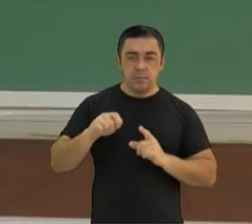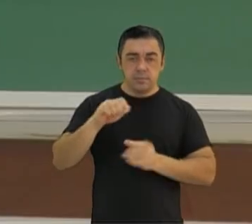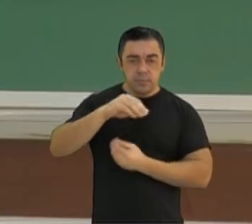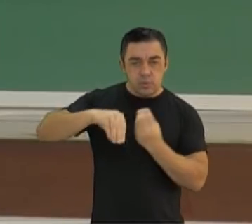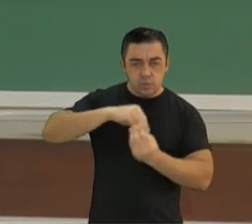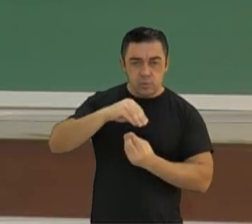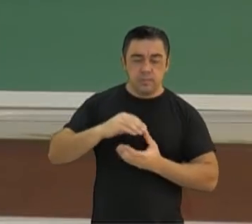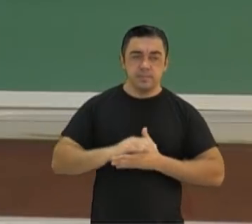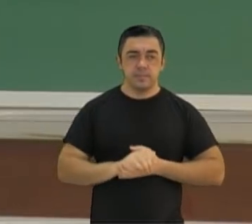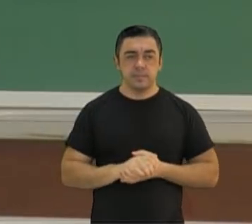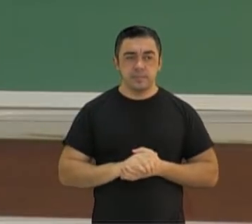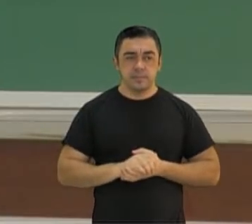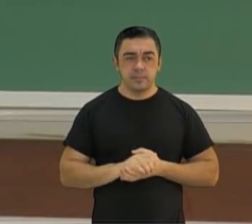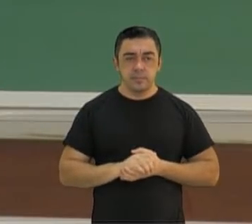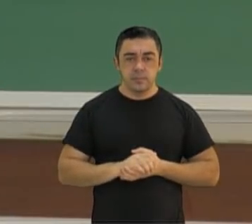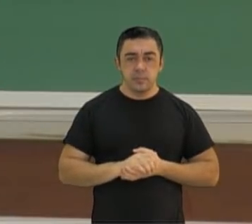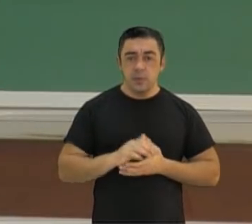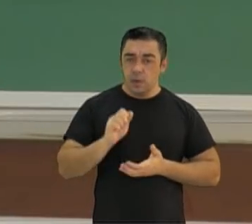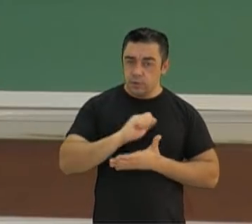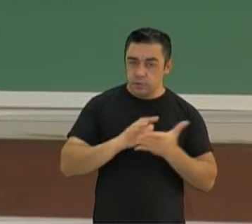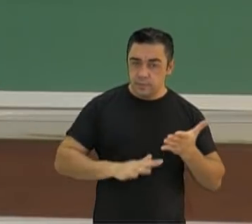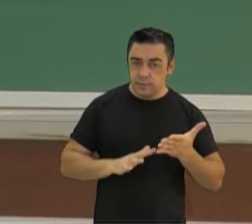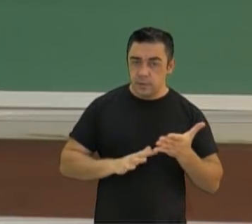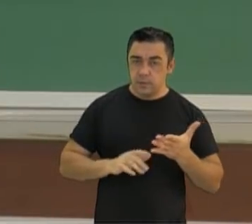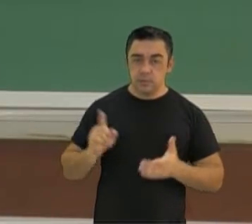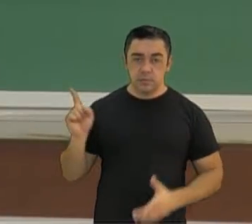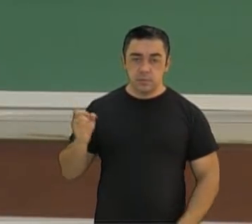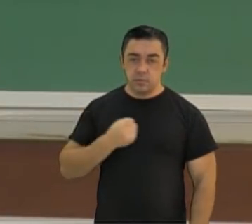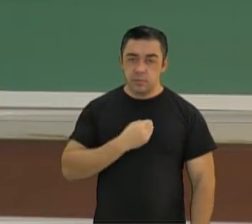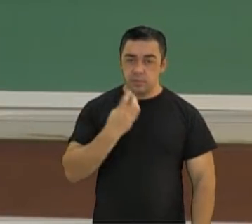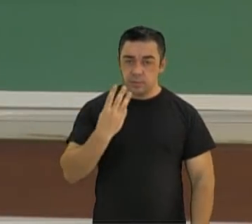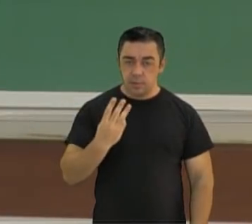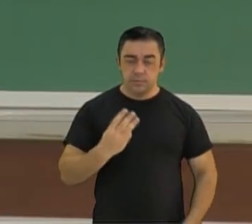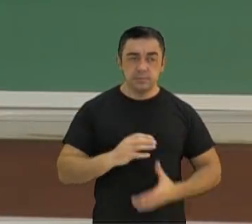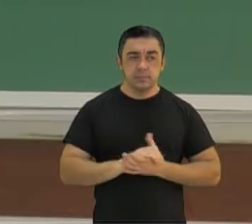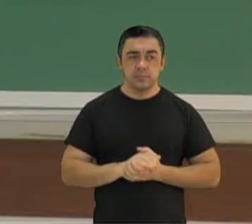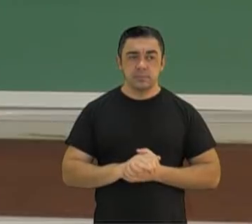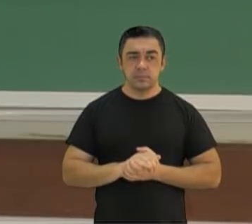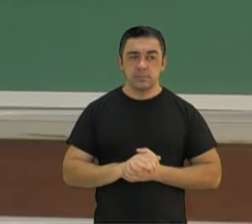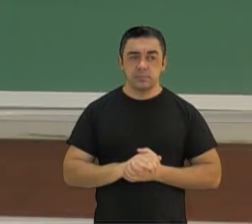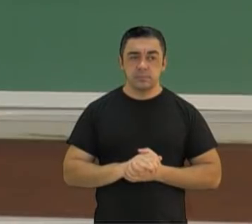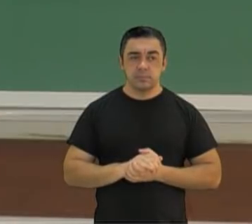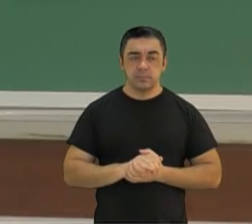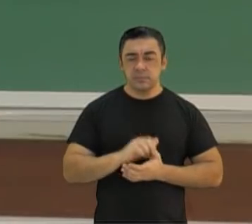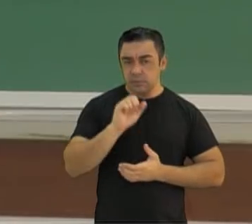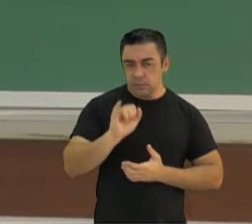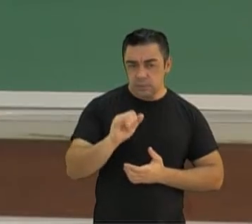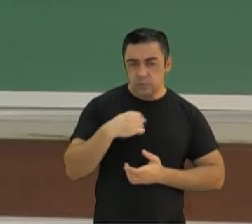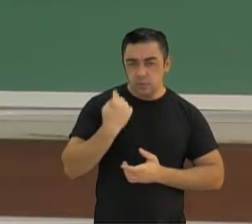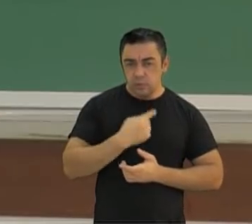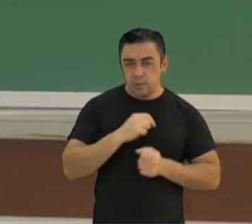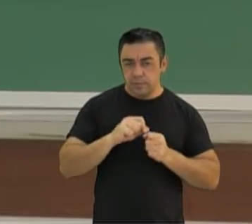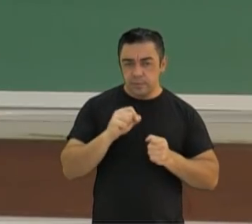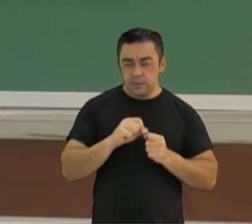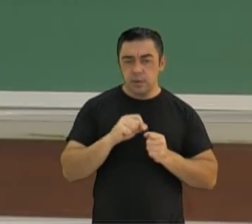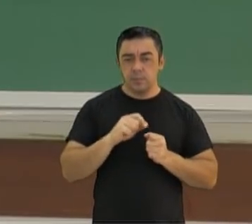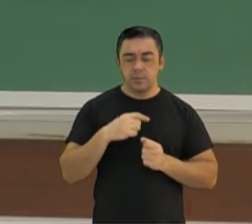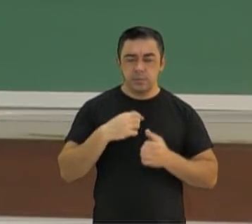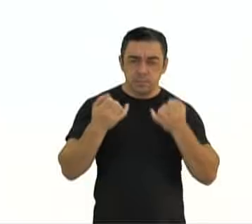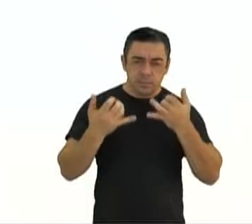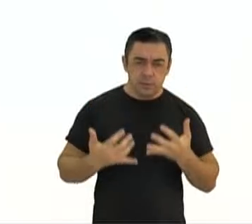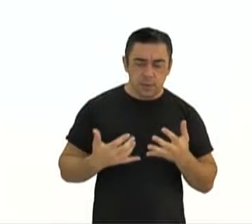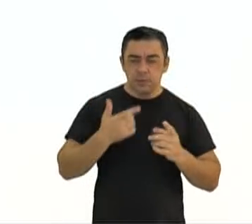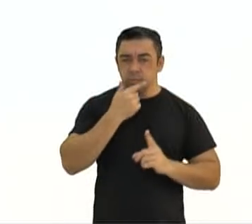mista. Agora vamos para mais uma atividade, a atividade 3. Se elaborássemos uma ficha sobre o